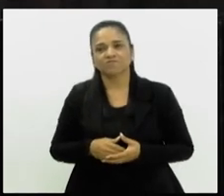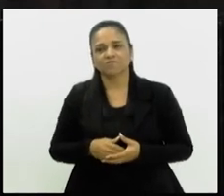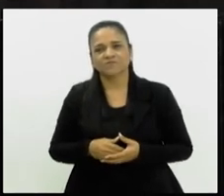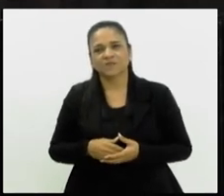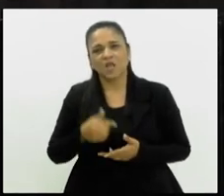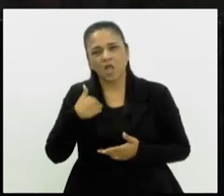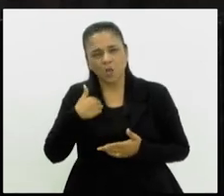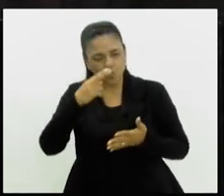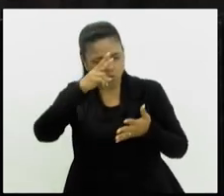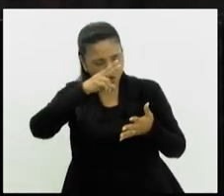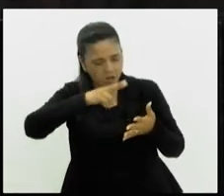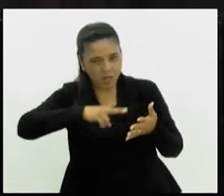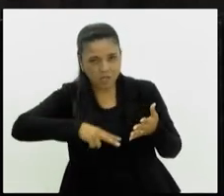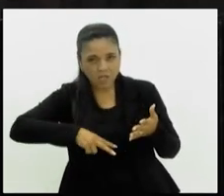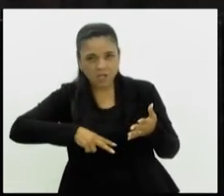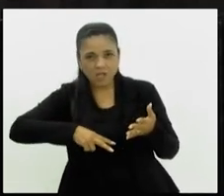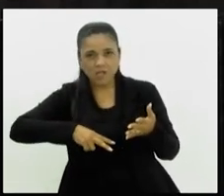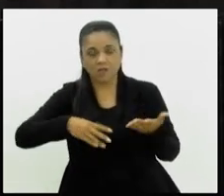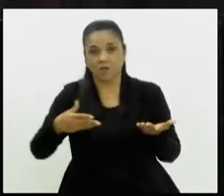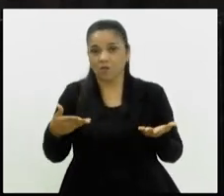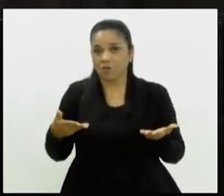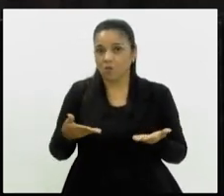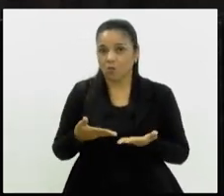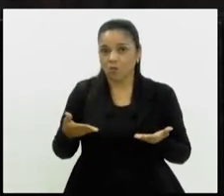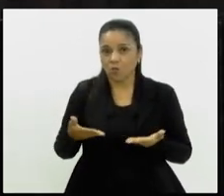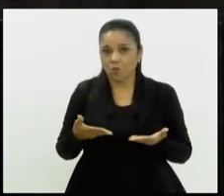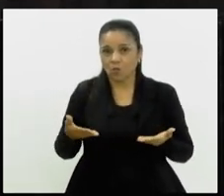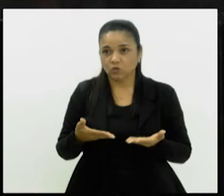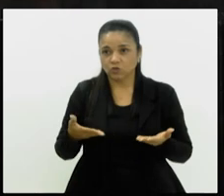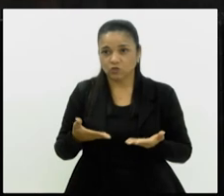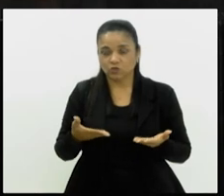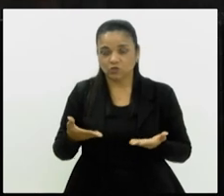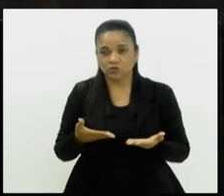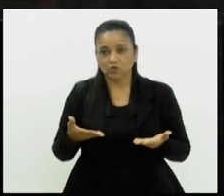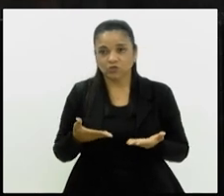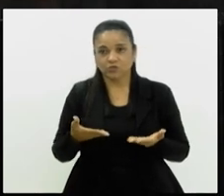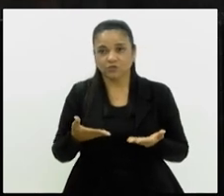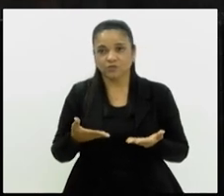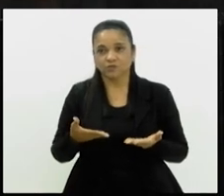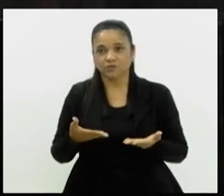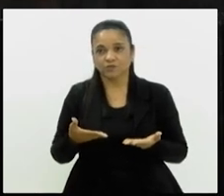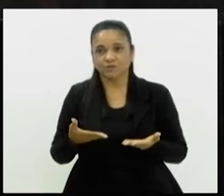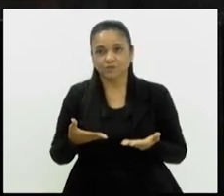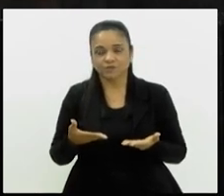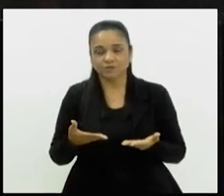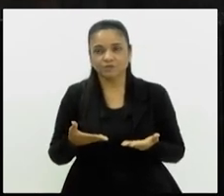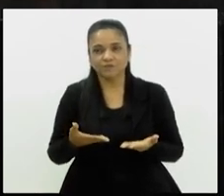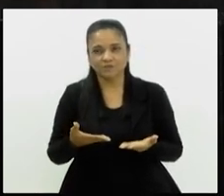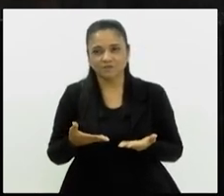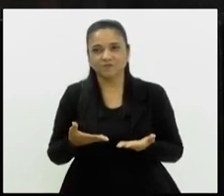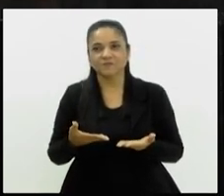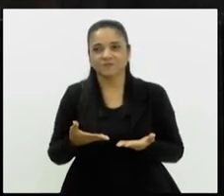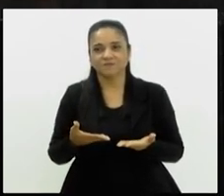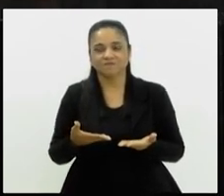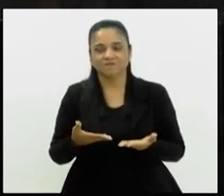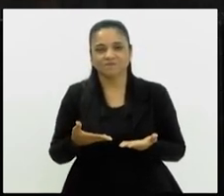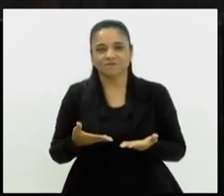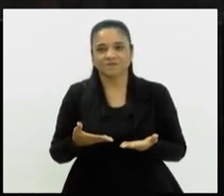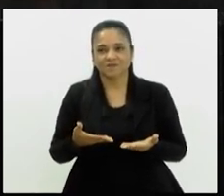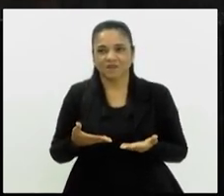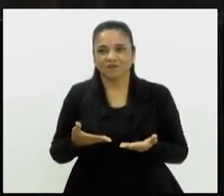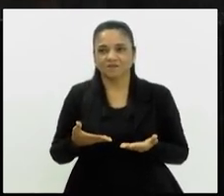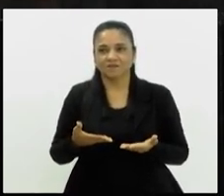quando fui ler, no dia de hoje, o decreto do governador